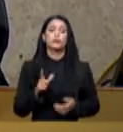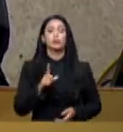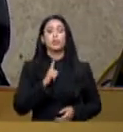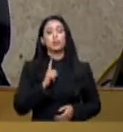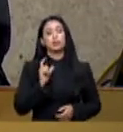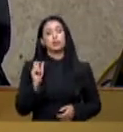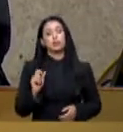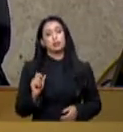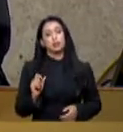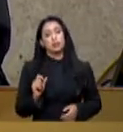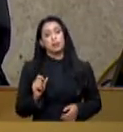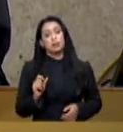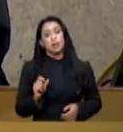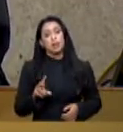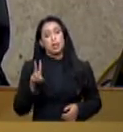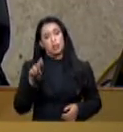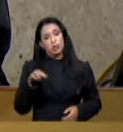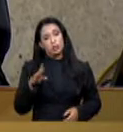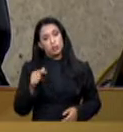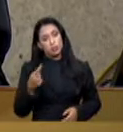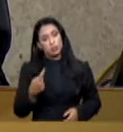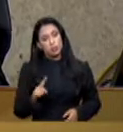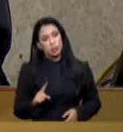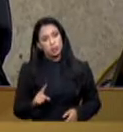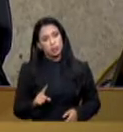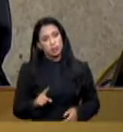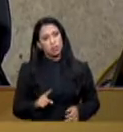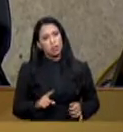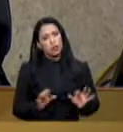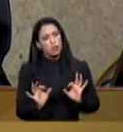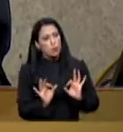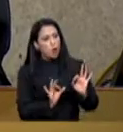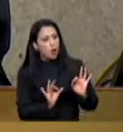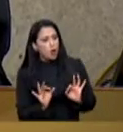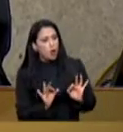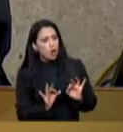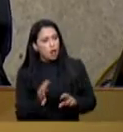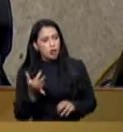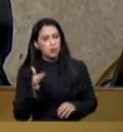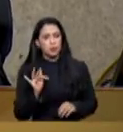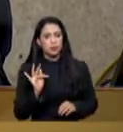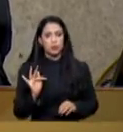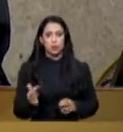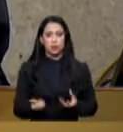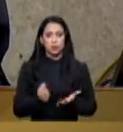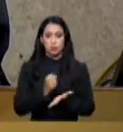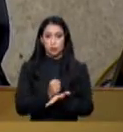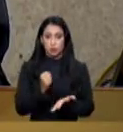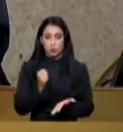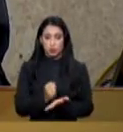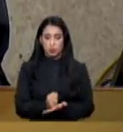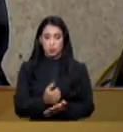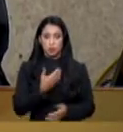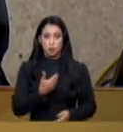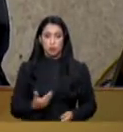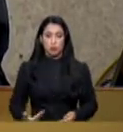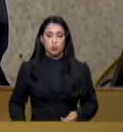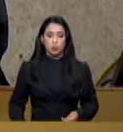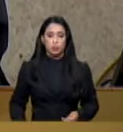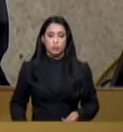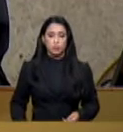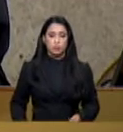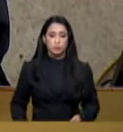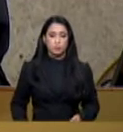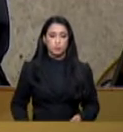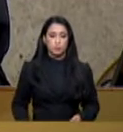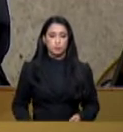Estado, ou subsidiariamente a União, desenha arranjos federativos de contratação pública